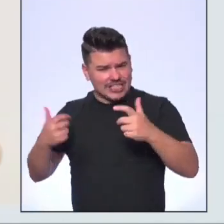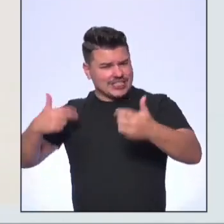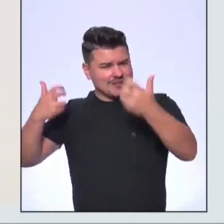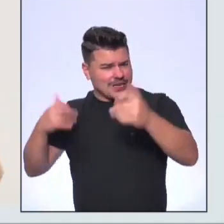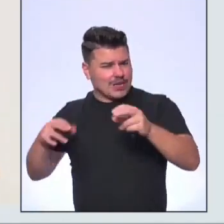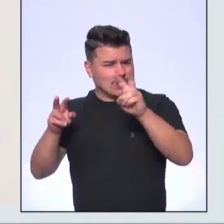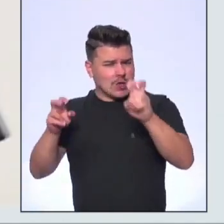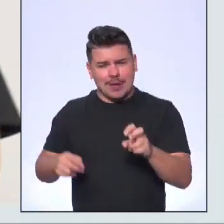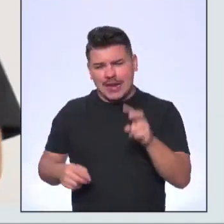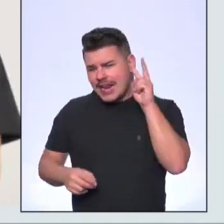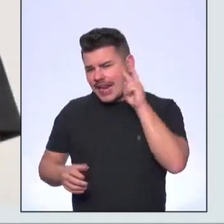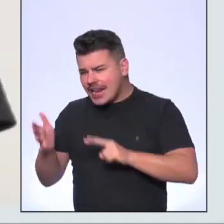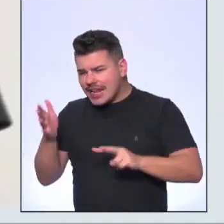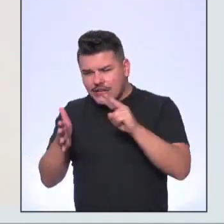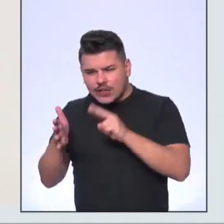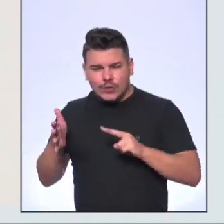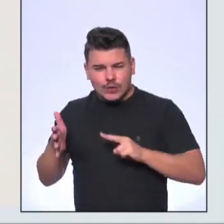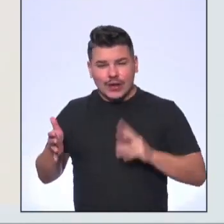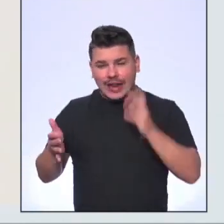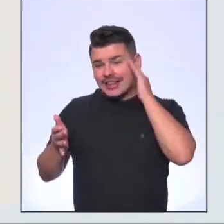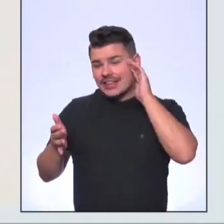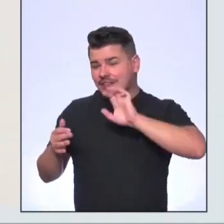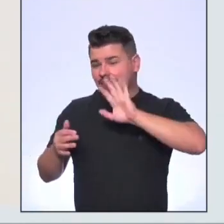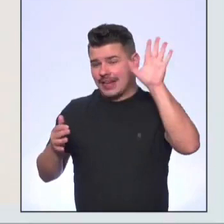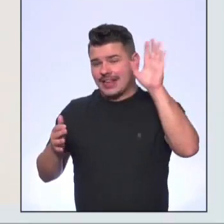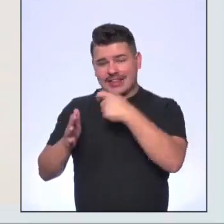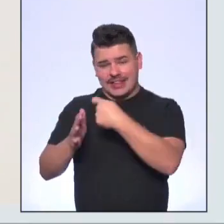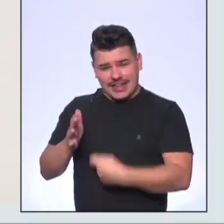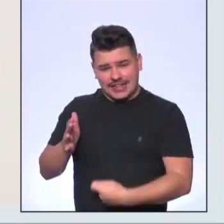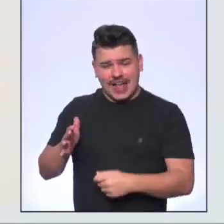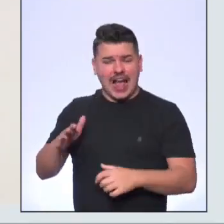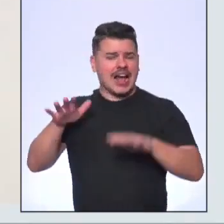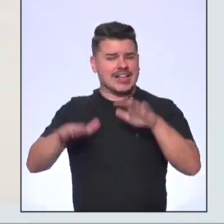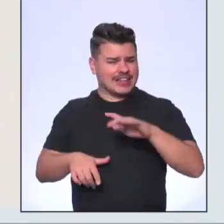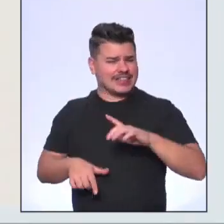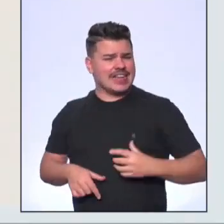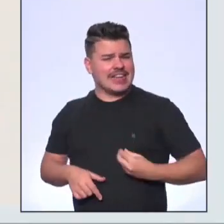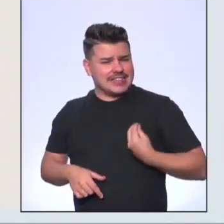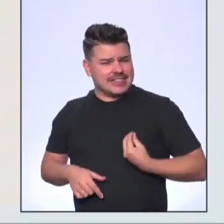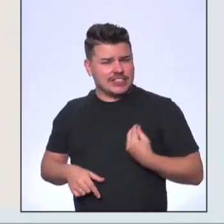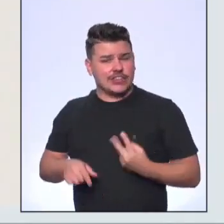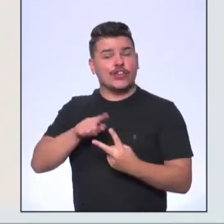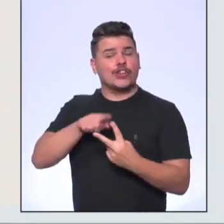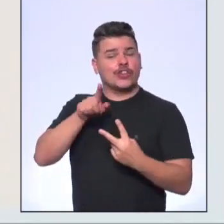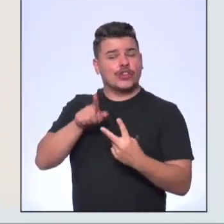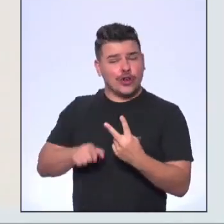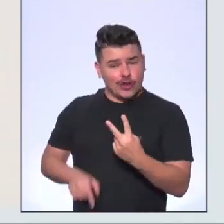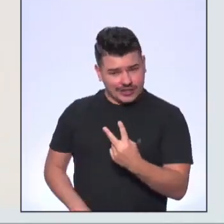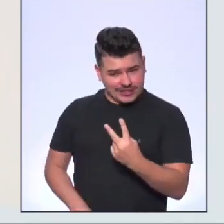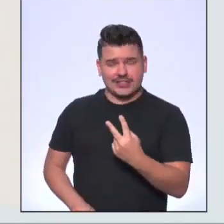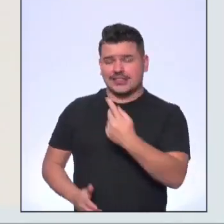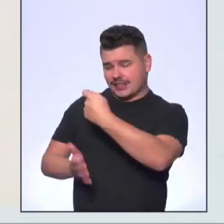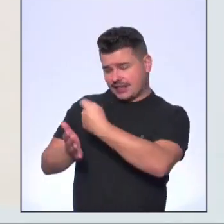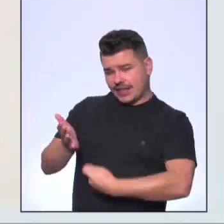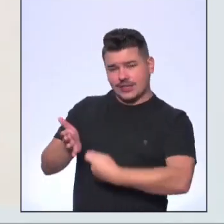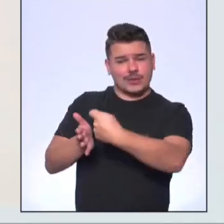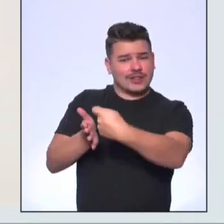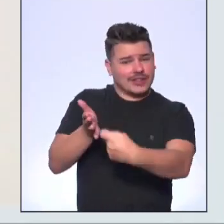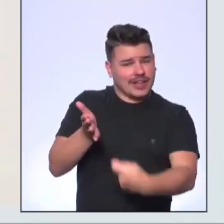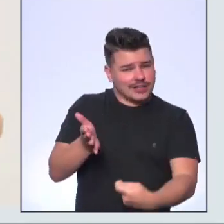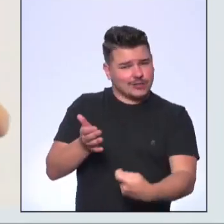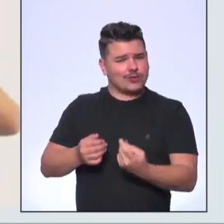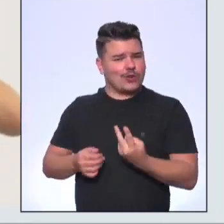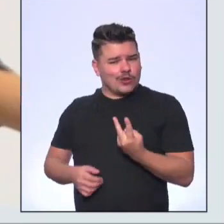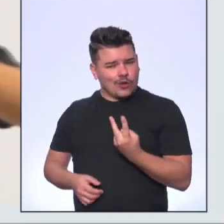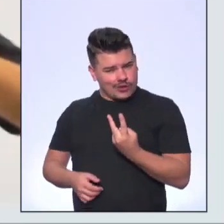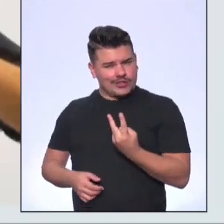leitura e entendimento de texto, nós temos que entender o seguinte, ó. Existem basicamente 2 tipos de texto, tá? Existem